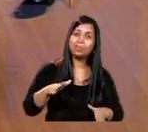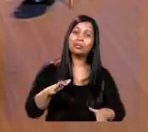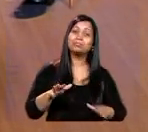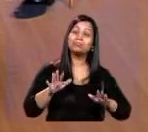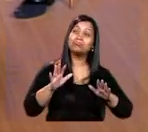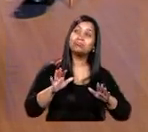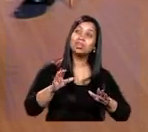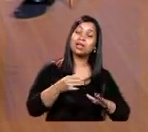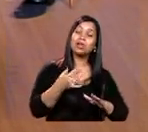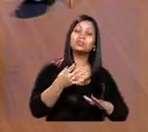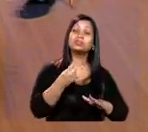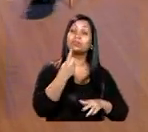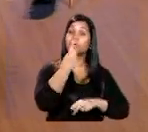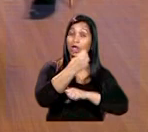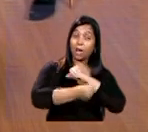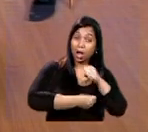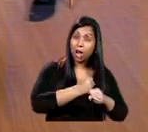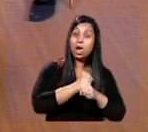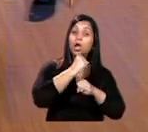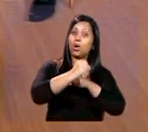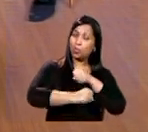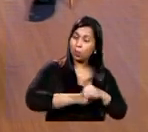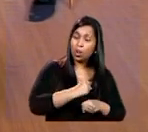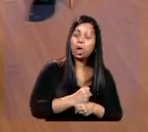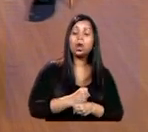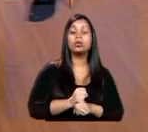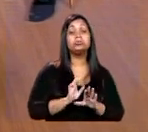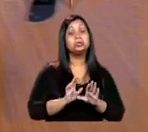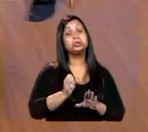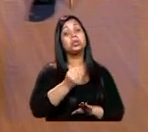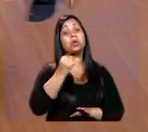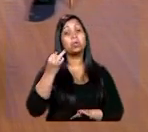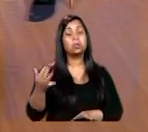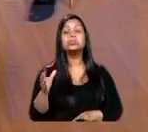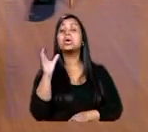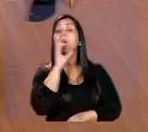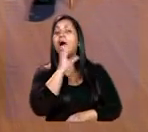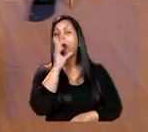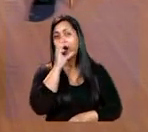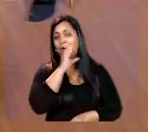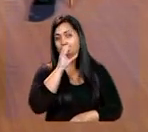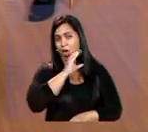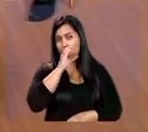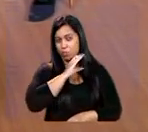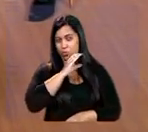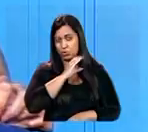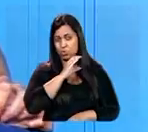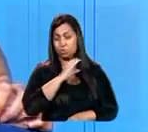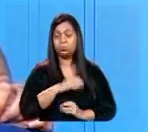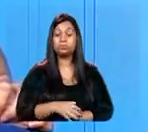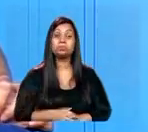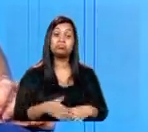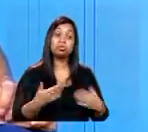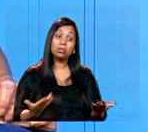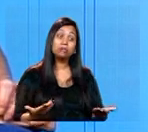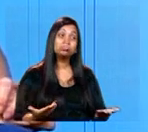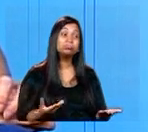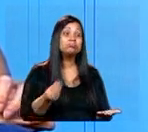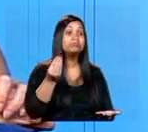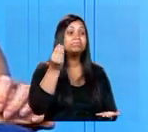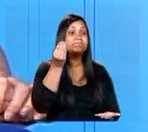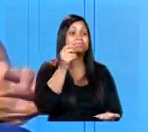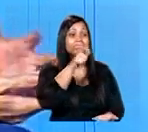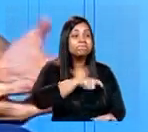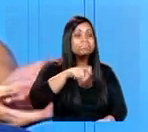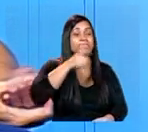Depende. Nós temos casos que ficam ano em atendimento e temos casos que a gente faz alta breve. Essa alta breve